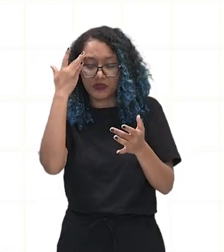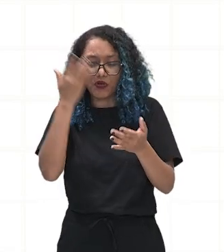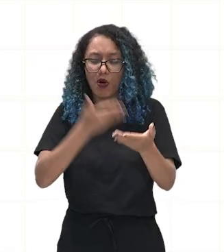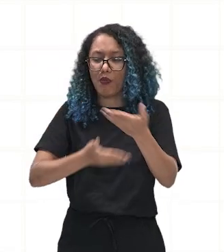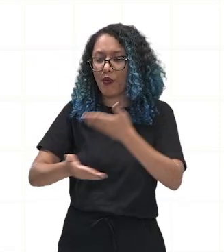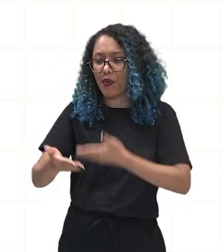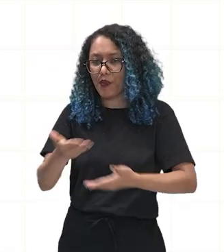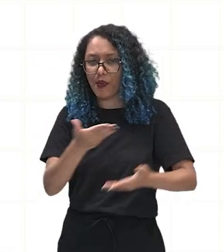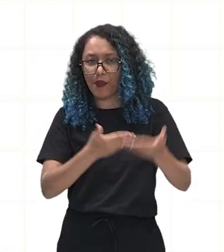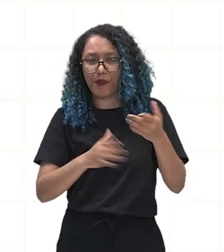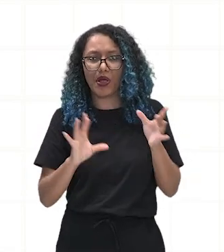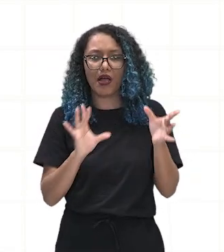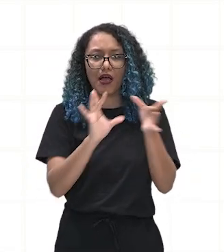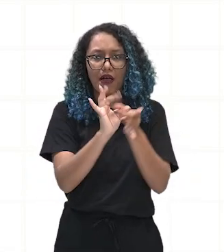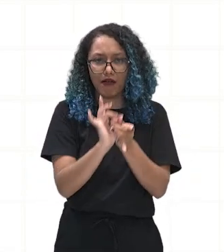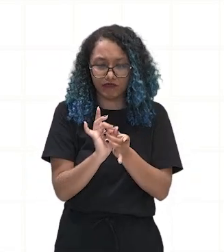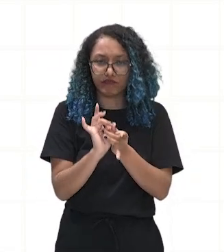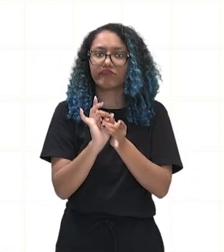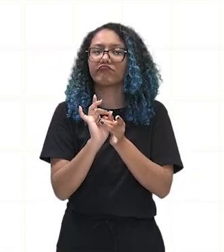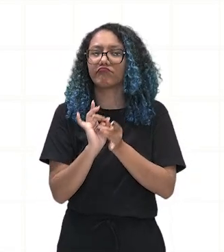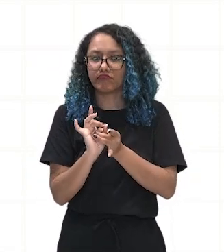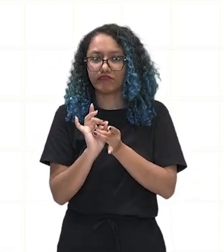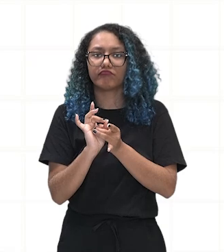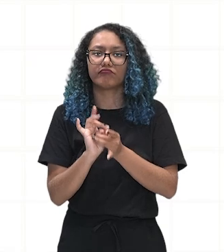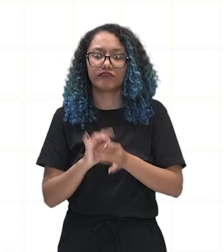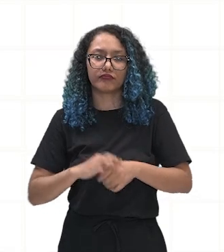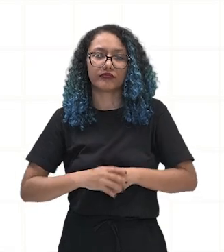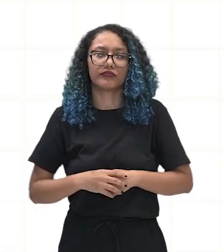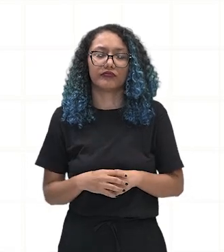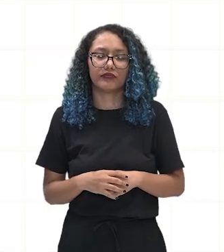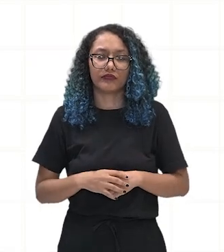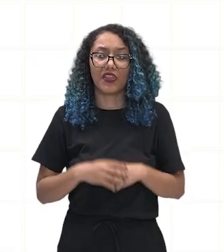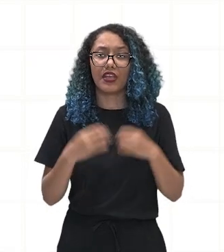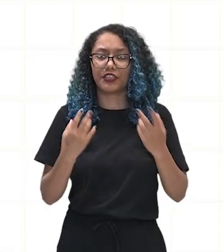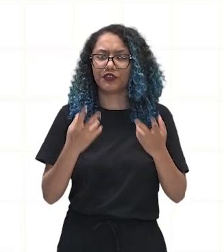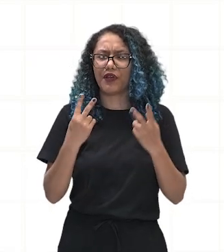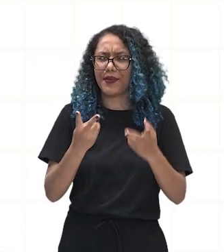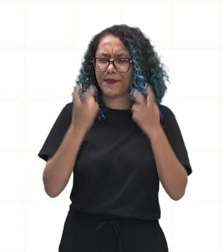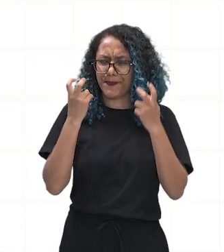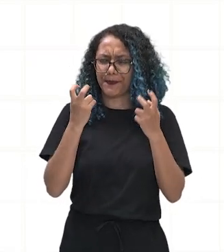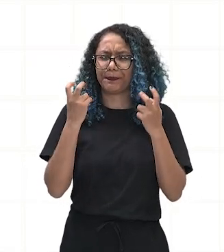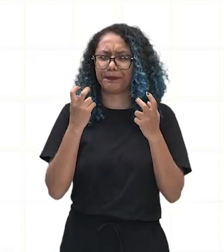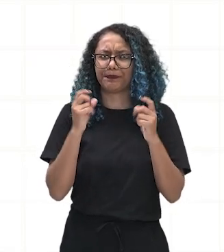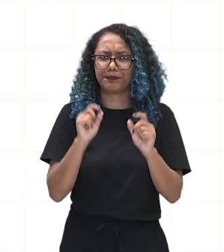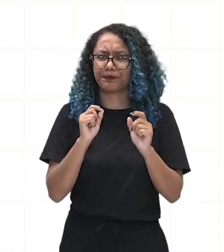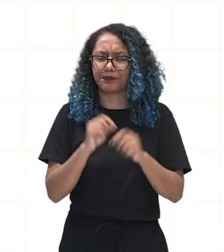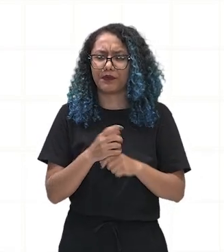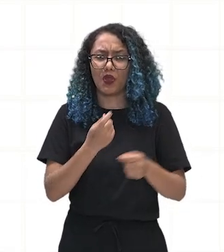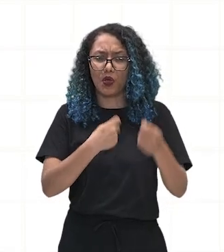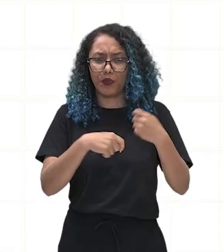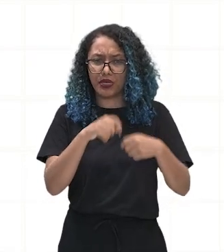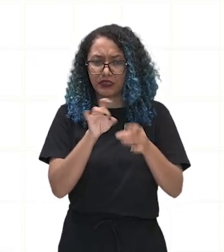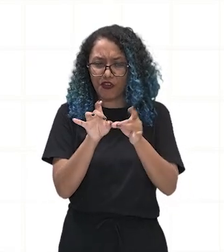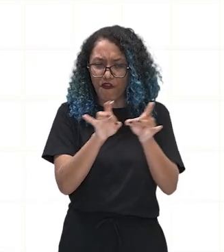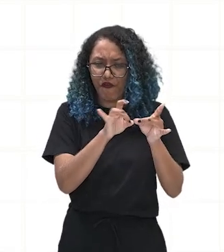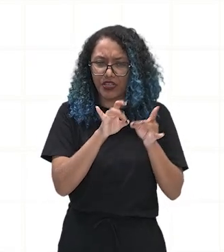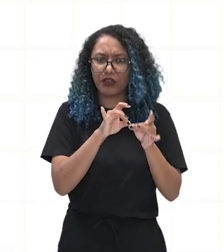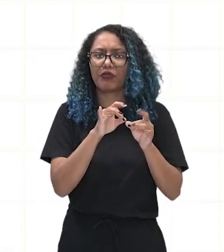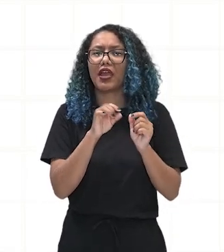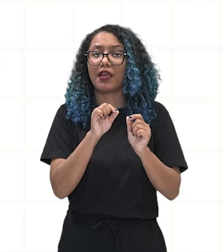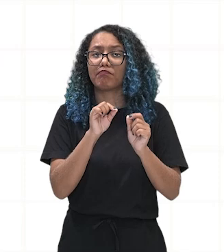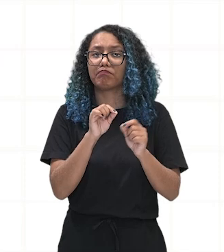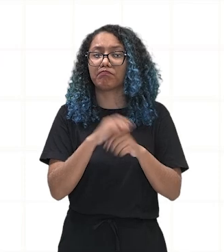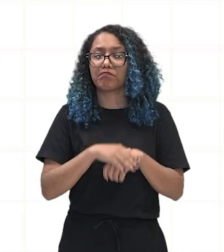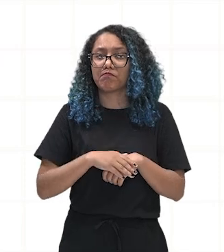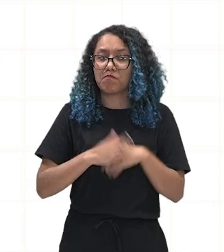conectadas, tá? Então a gente vai ver que o comércio começa a ficar mais forte em algumas cidades e aí